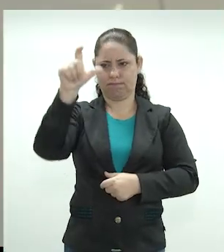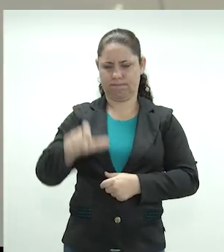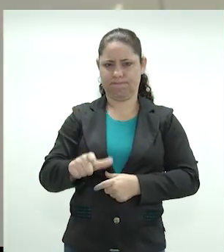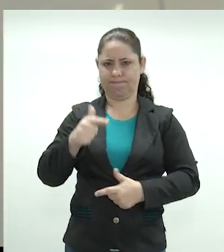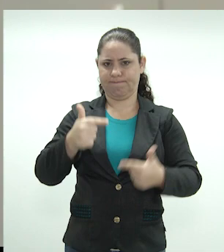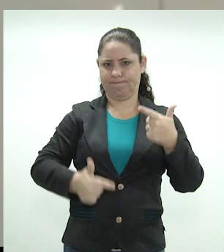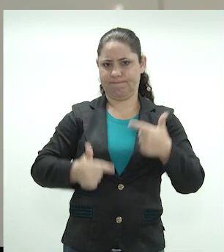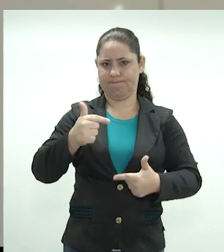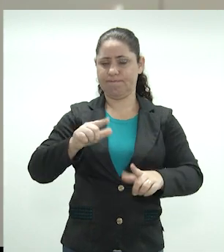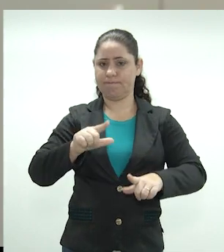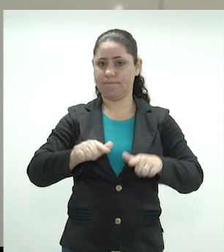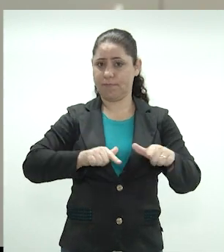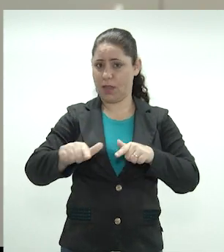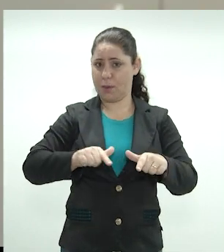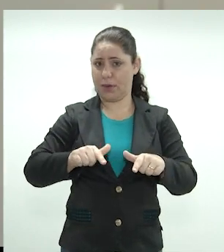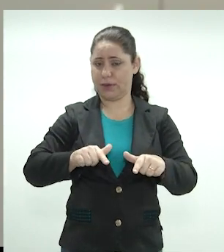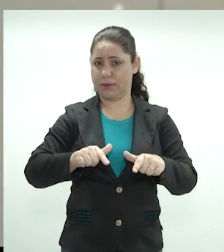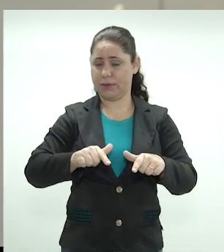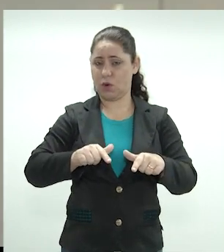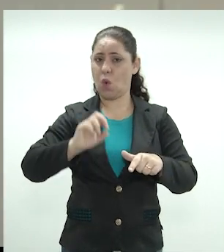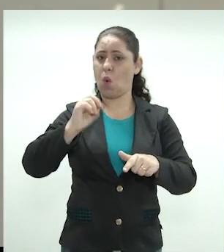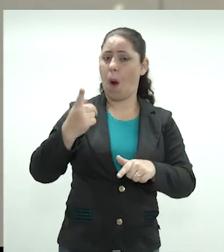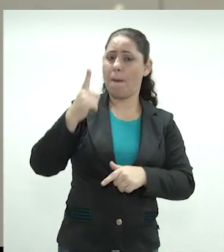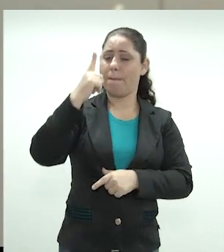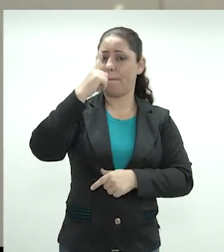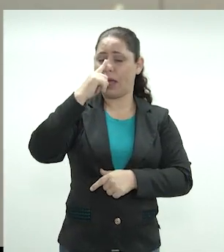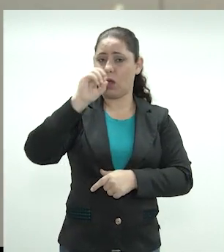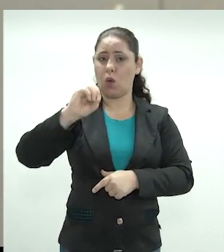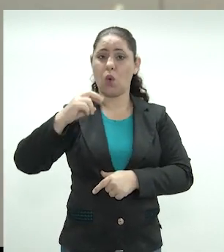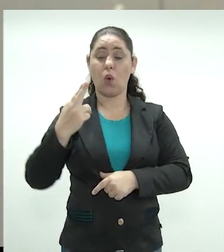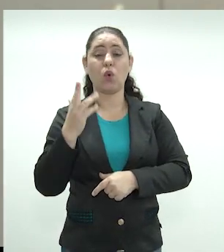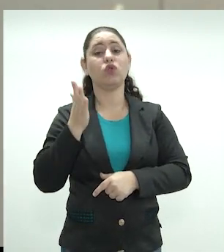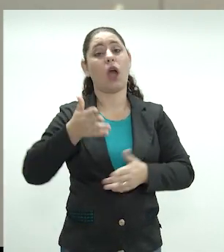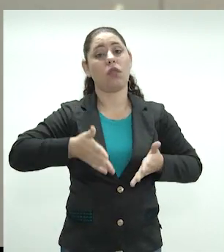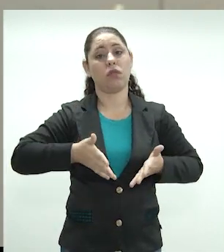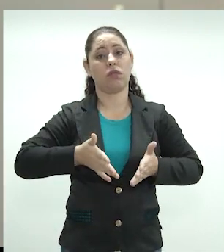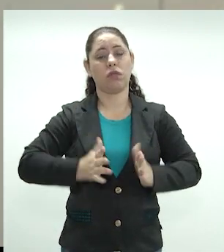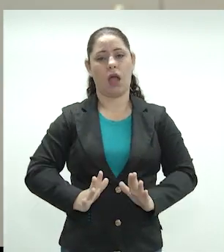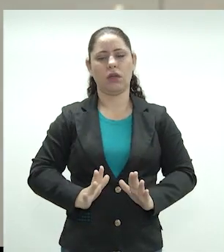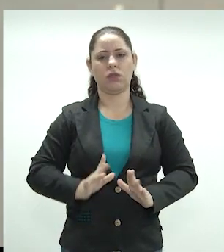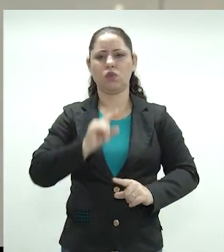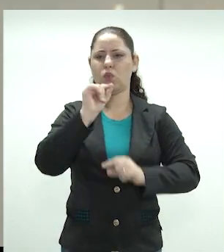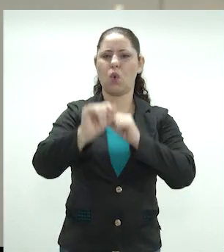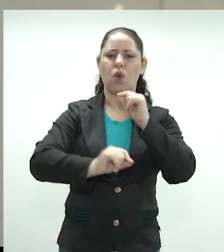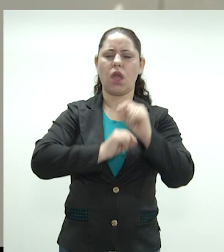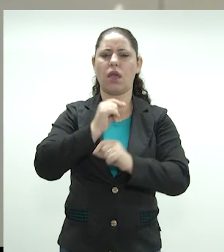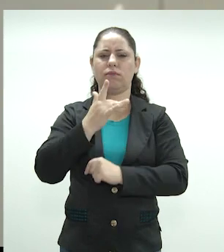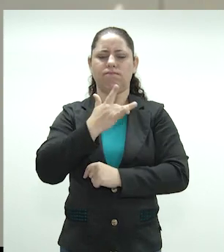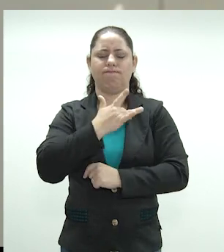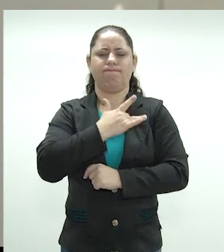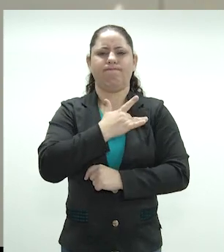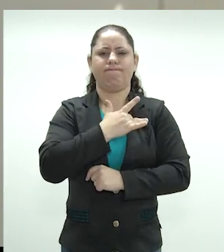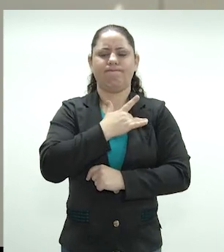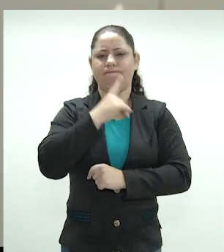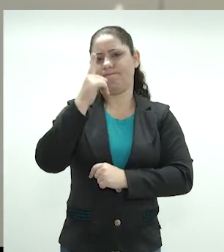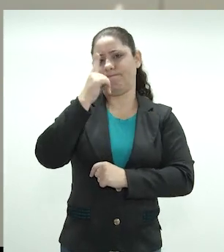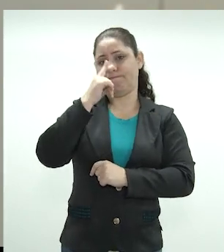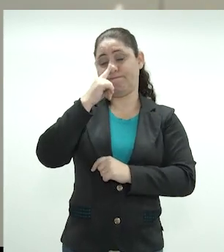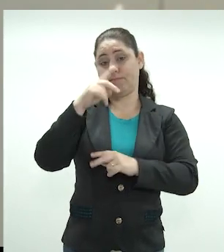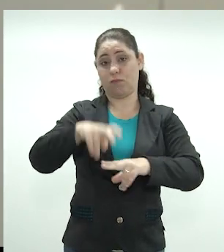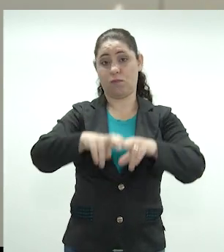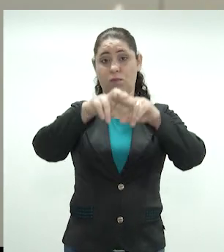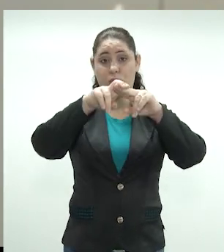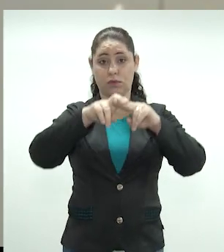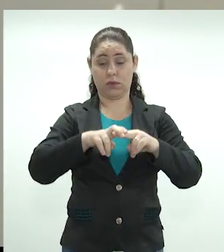na política, que está trabalhando, ou ela é mãe, ou ela já nasce com aquele instinto materno.